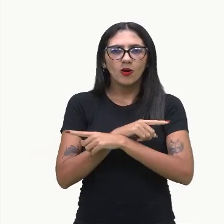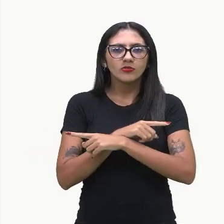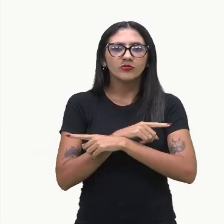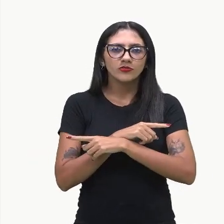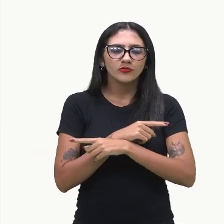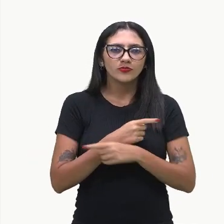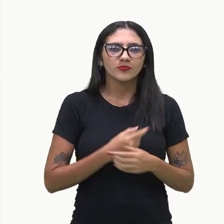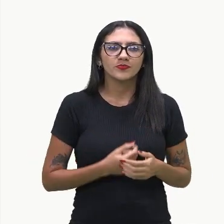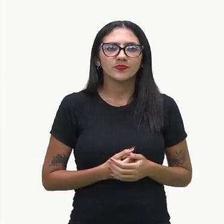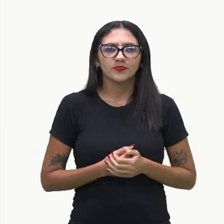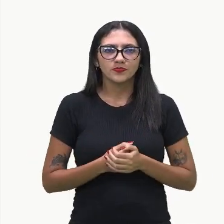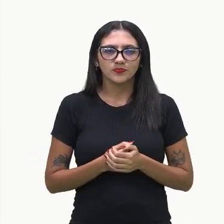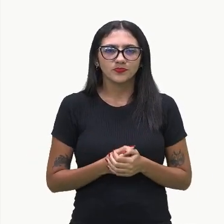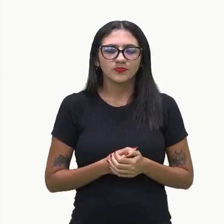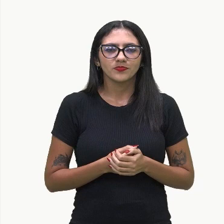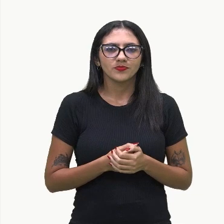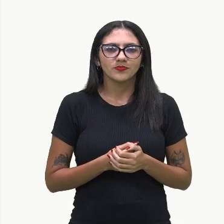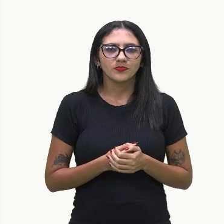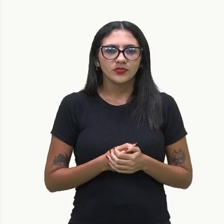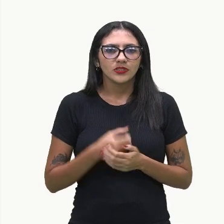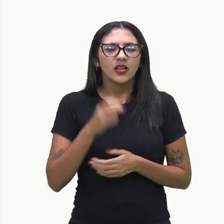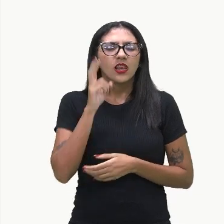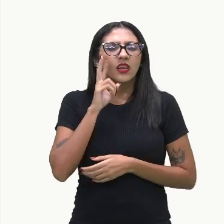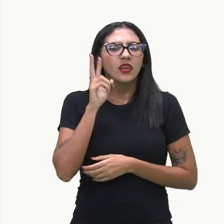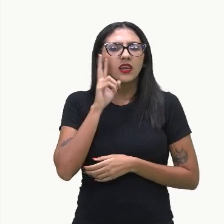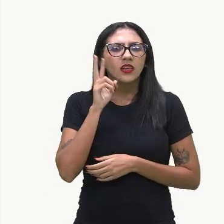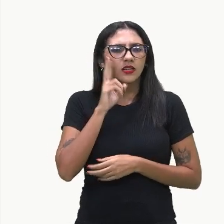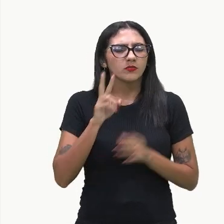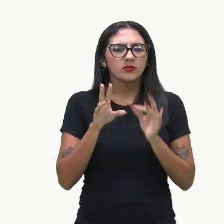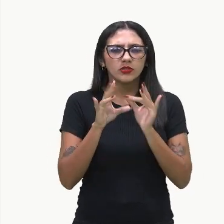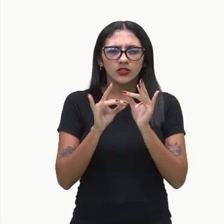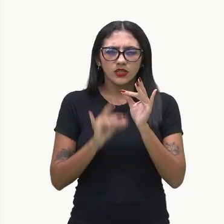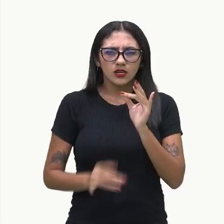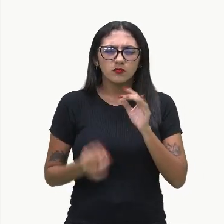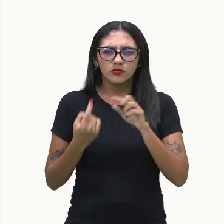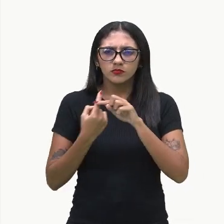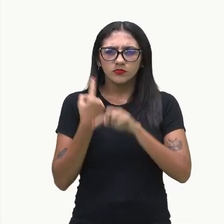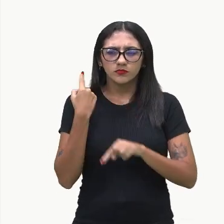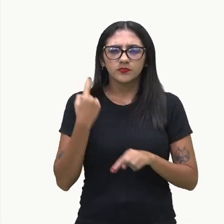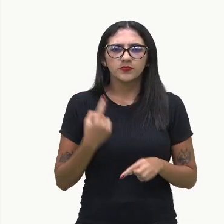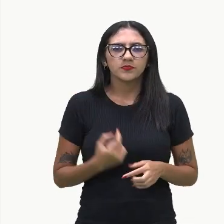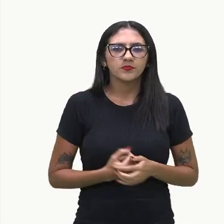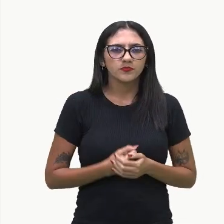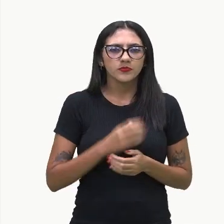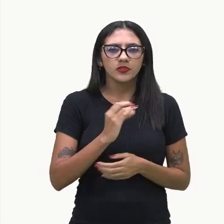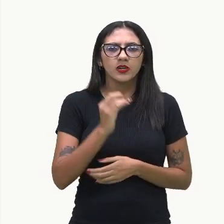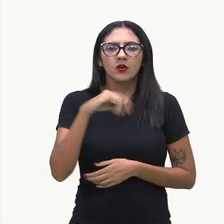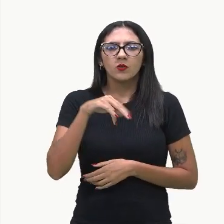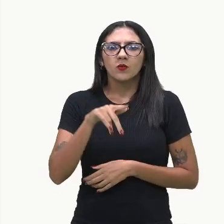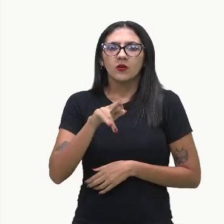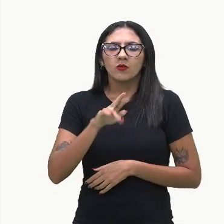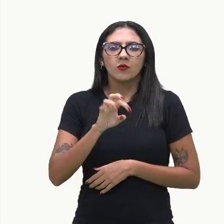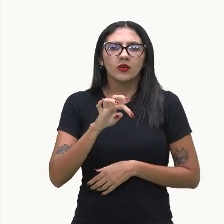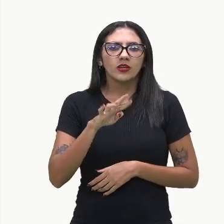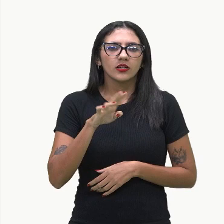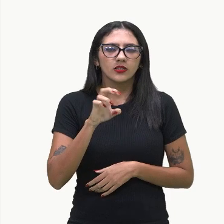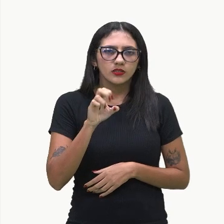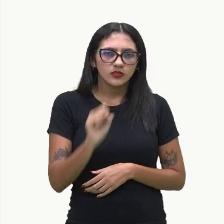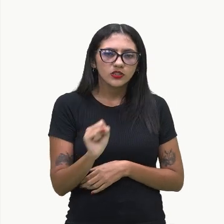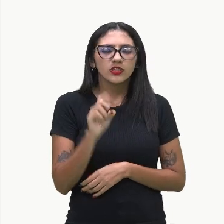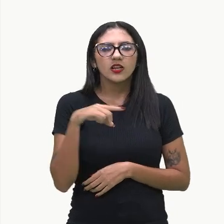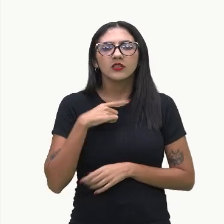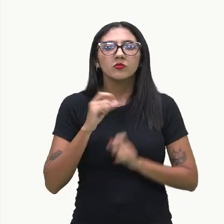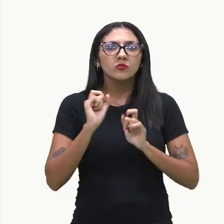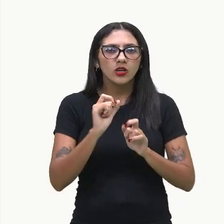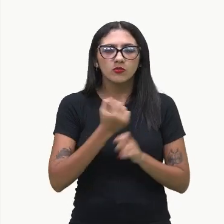pelo vértice, lembre da definição, lembre do que nós vimos lá na primeira imagem, eles